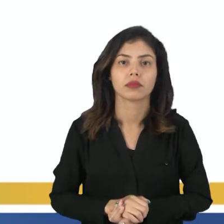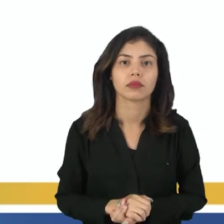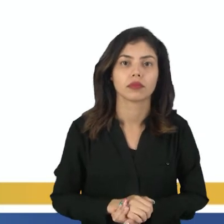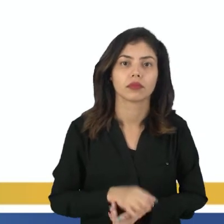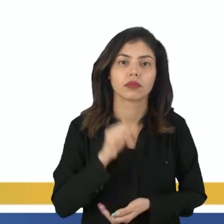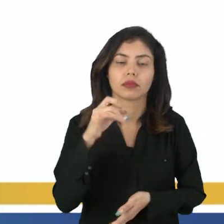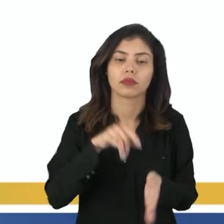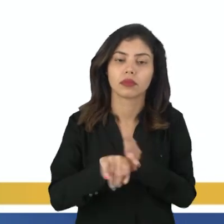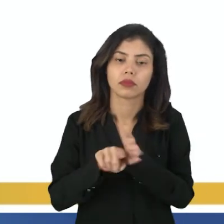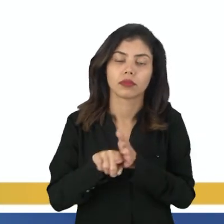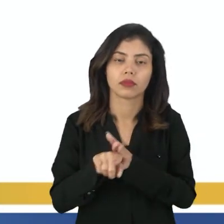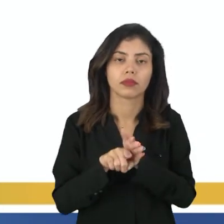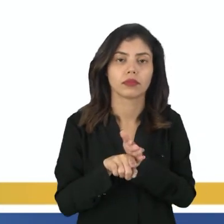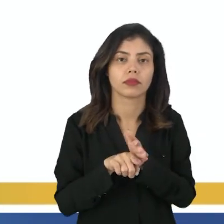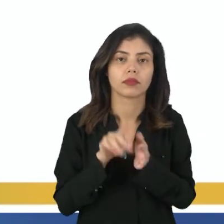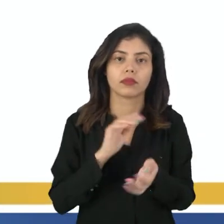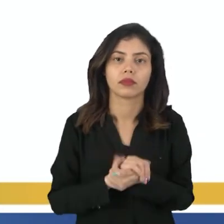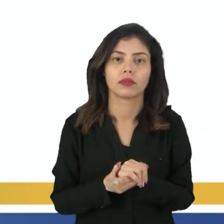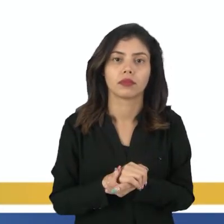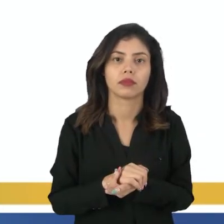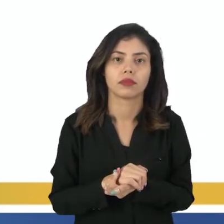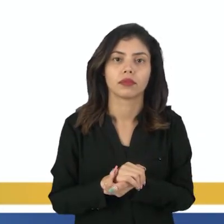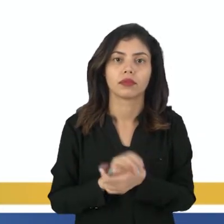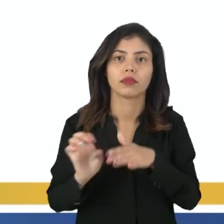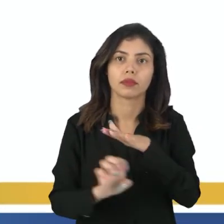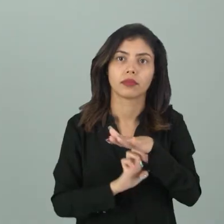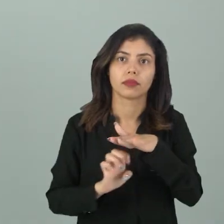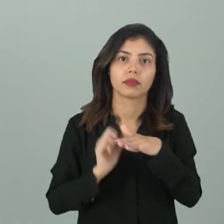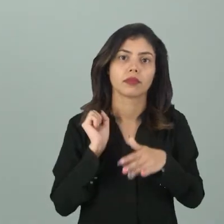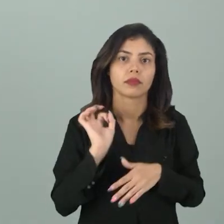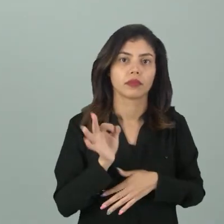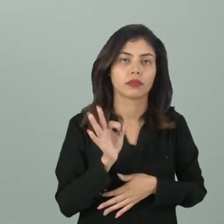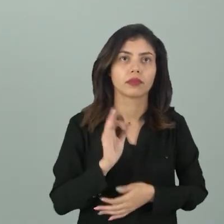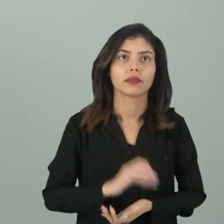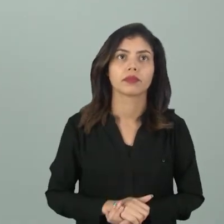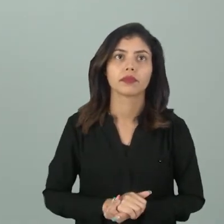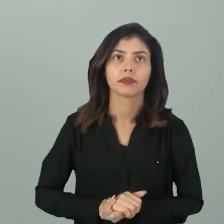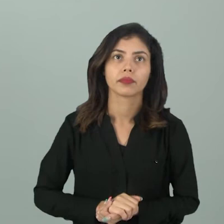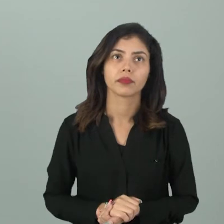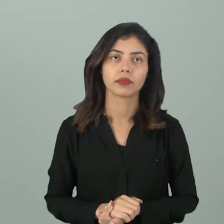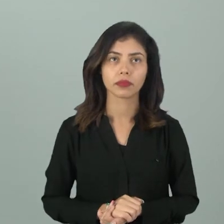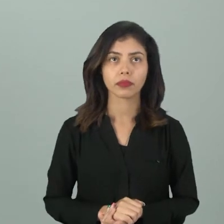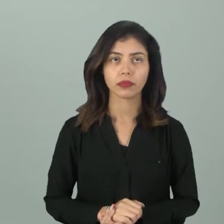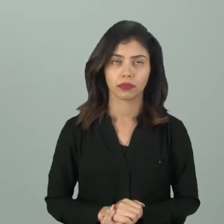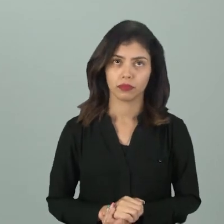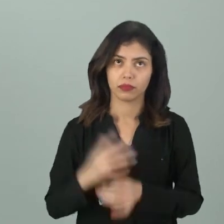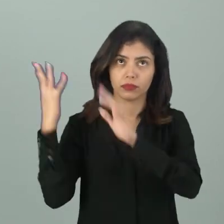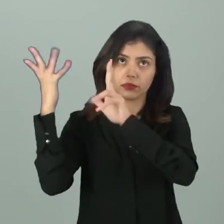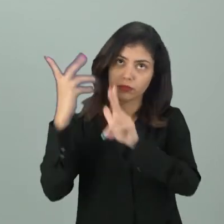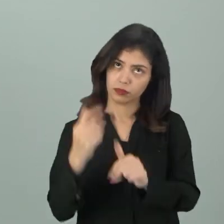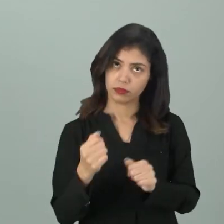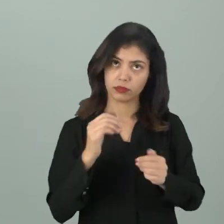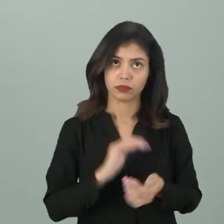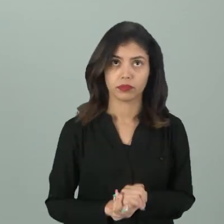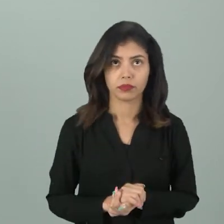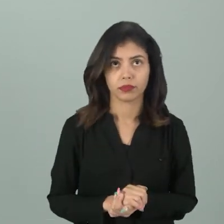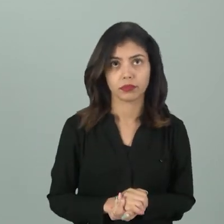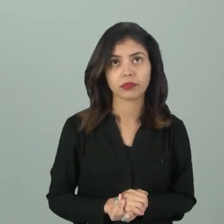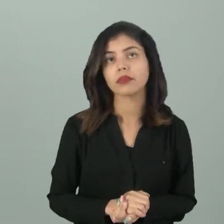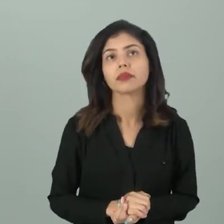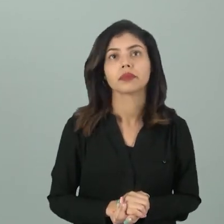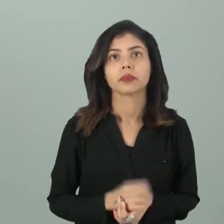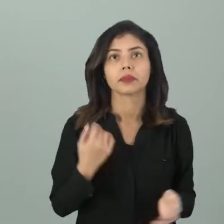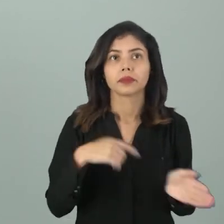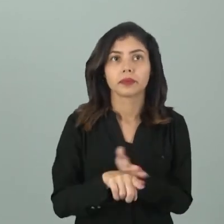se essa pesquisa for para empresas. Tudo bem? Então, olha só, revisando as etapas de uma